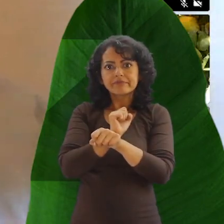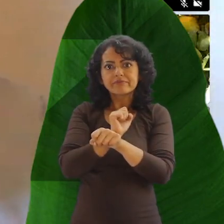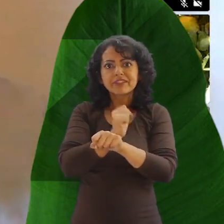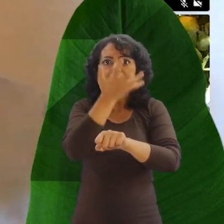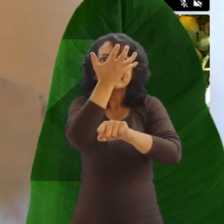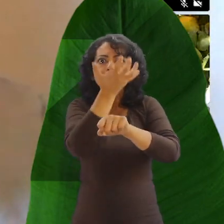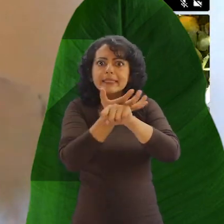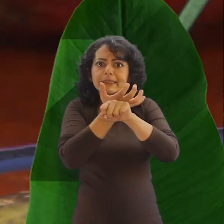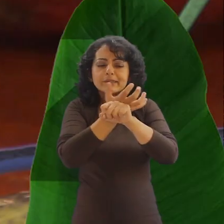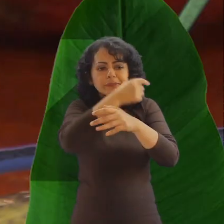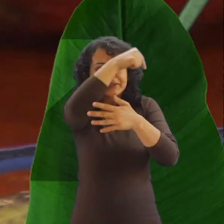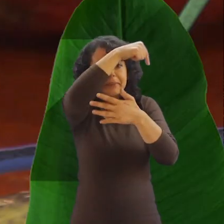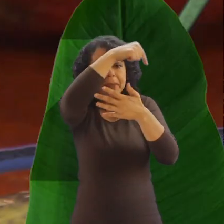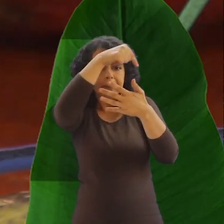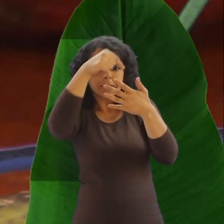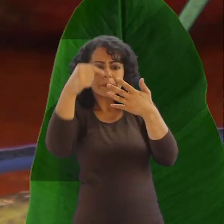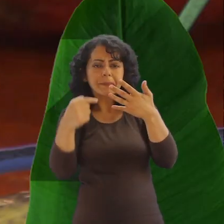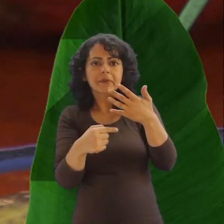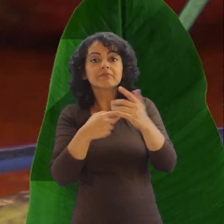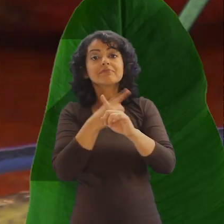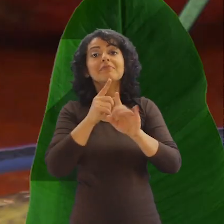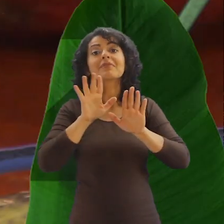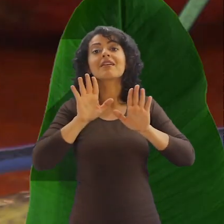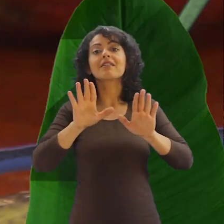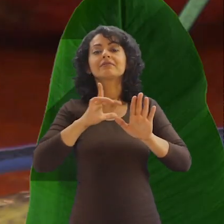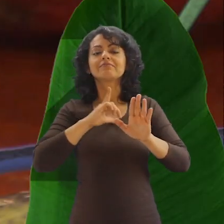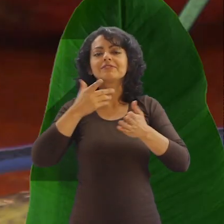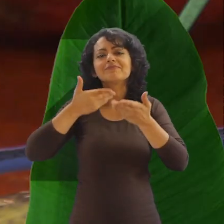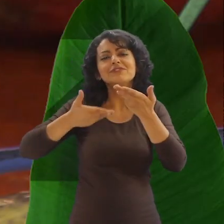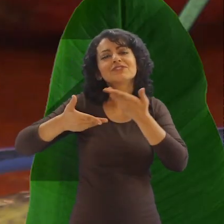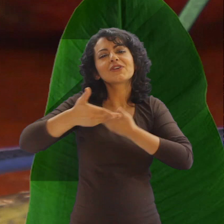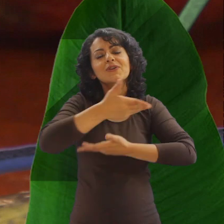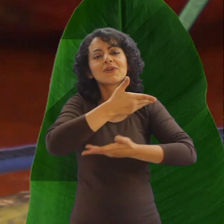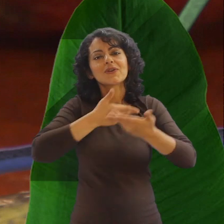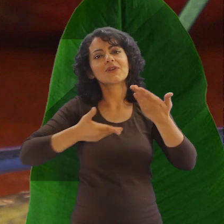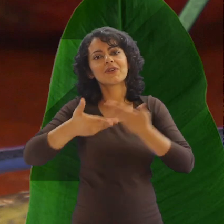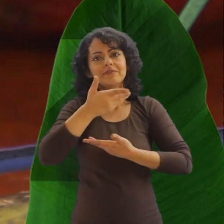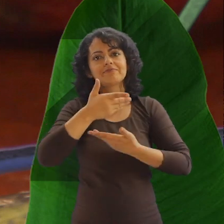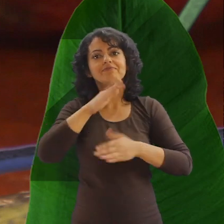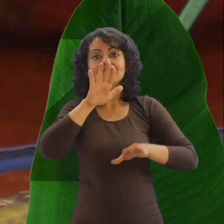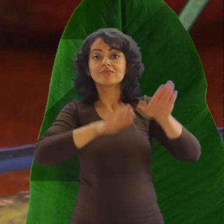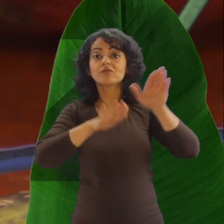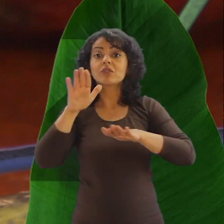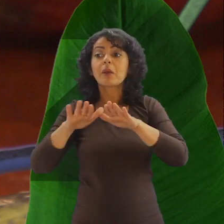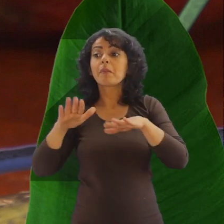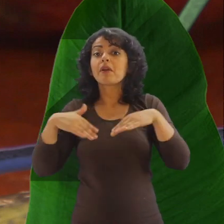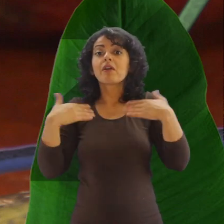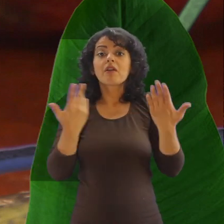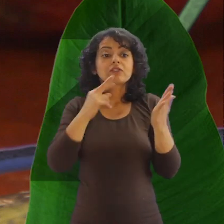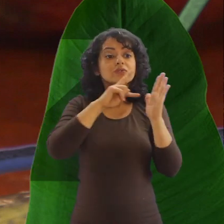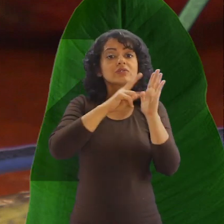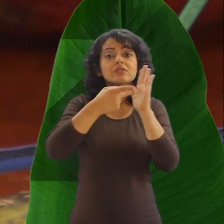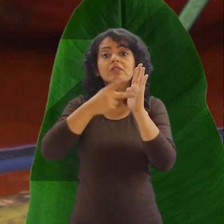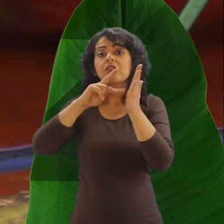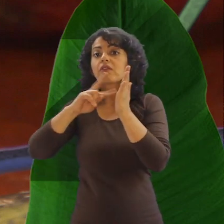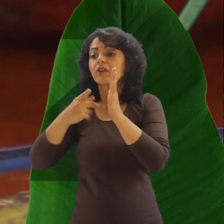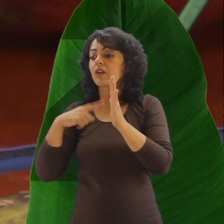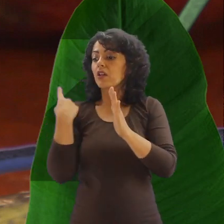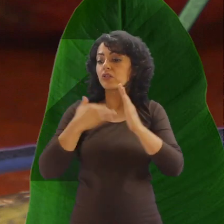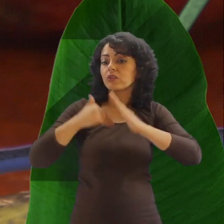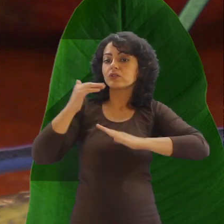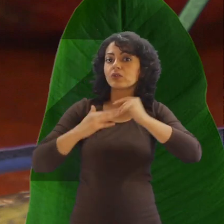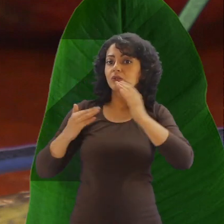em disciplinas, mas que as trocas elas são estabelecidas com base nos sentidos que nós